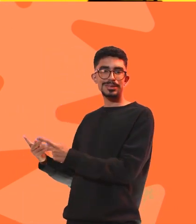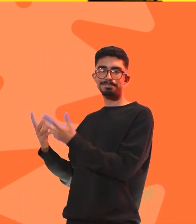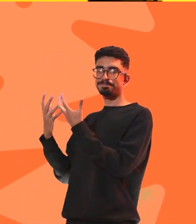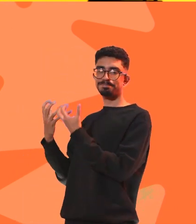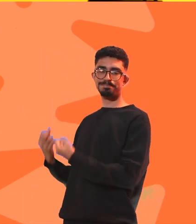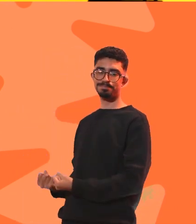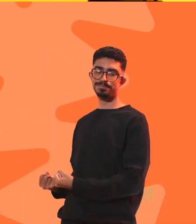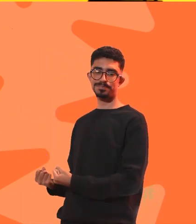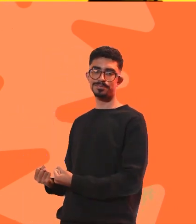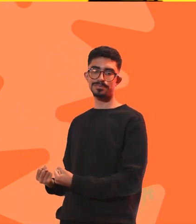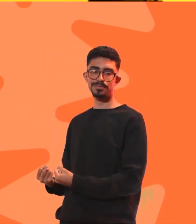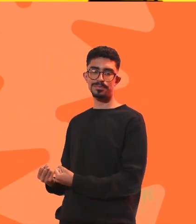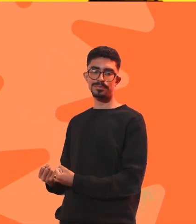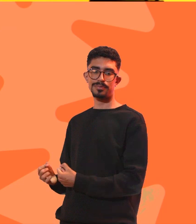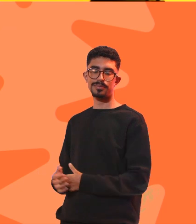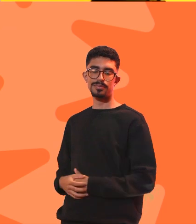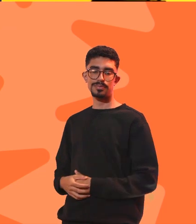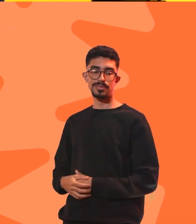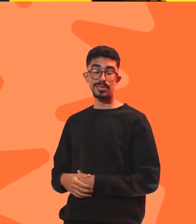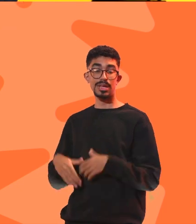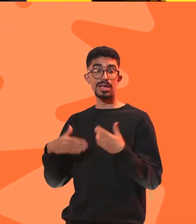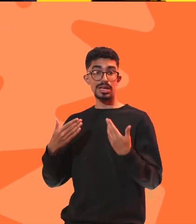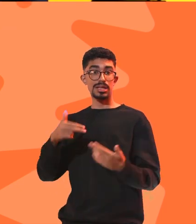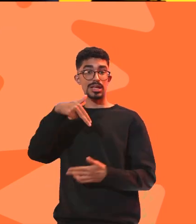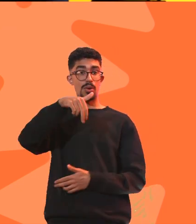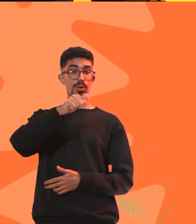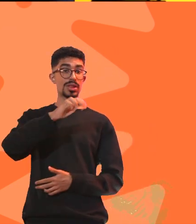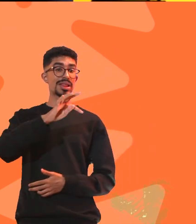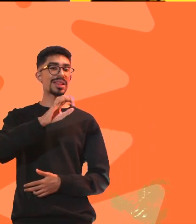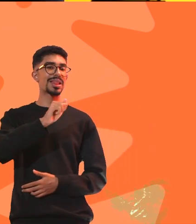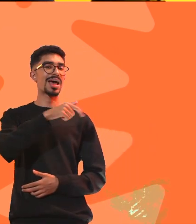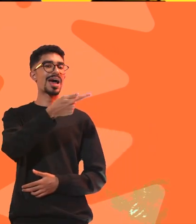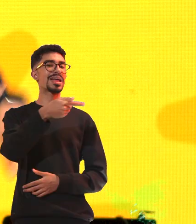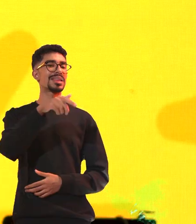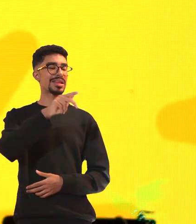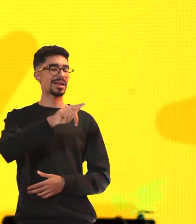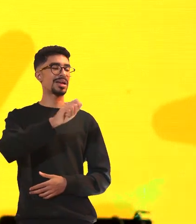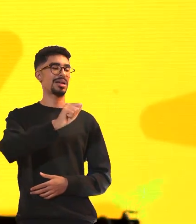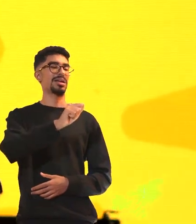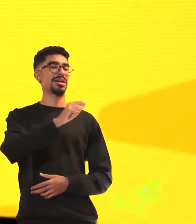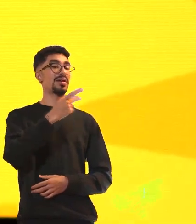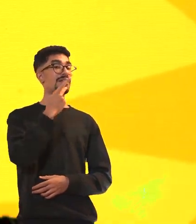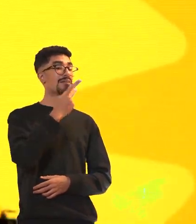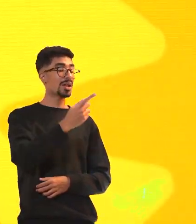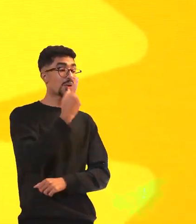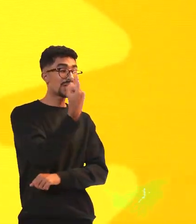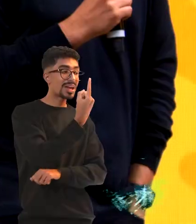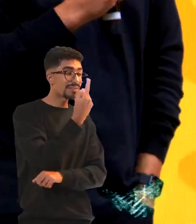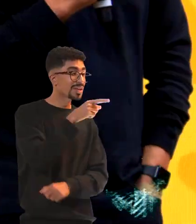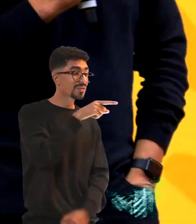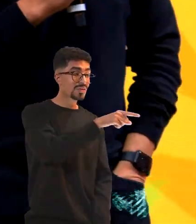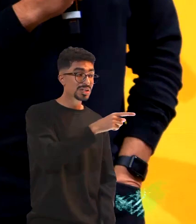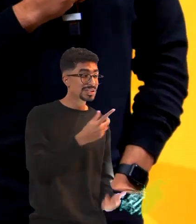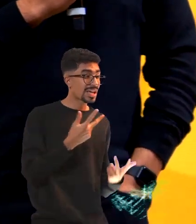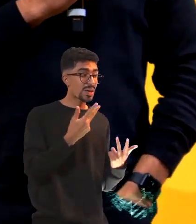Você é esse homem, disse Natã a Davi. E continuou. Aí ele traz o resto da bronca, da exortação.